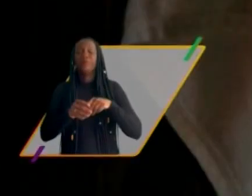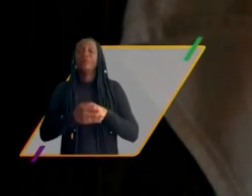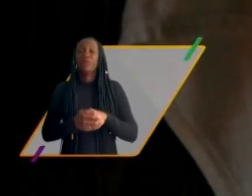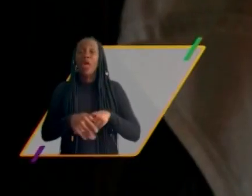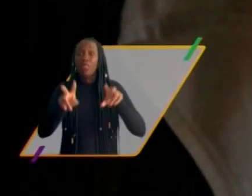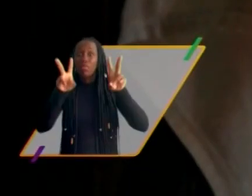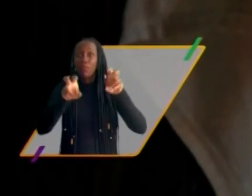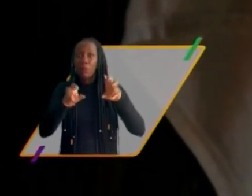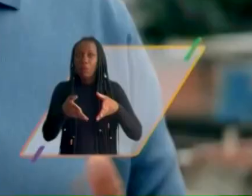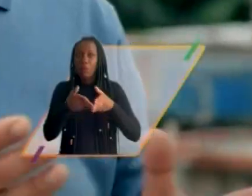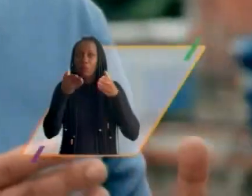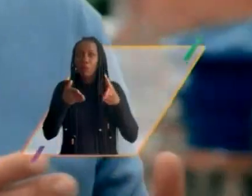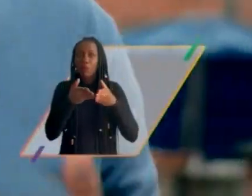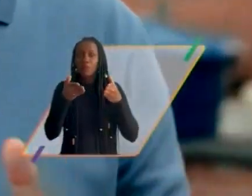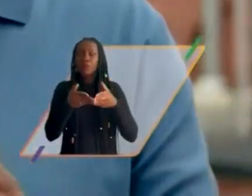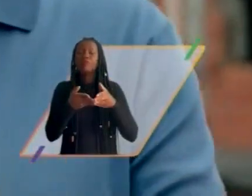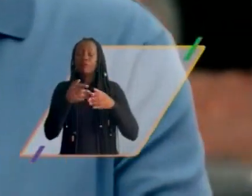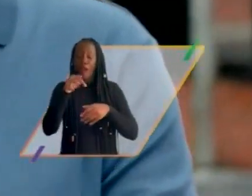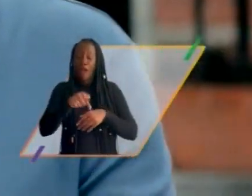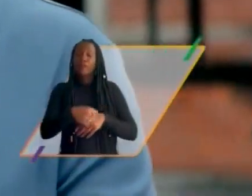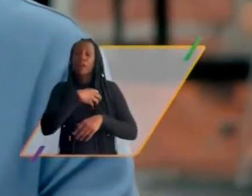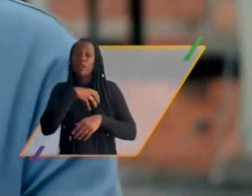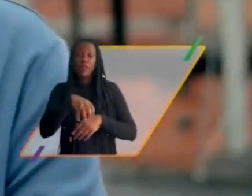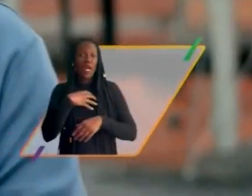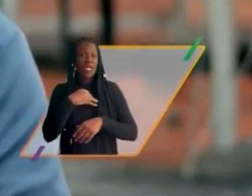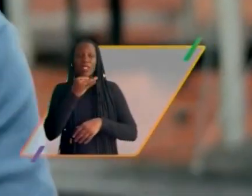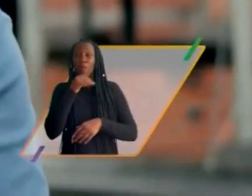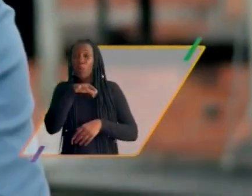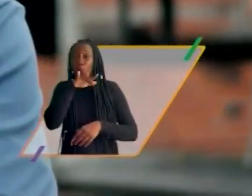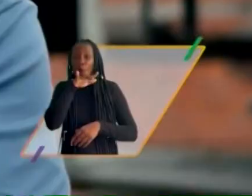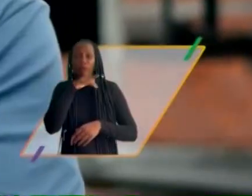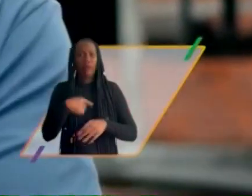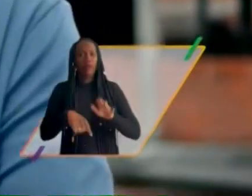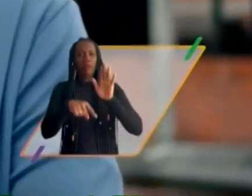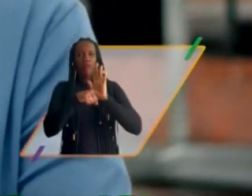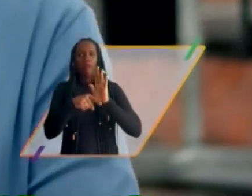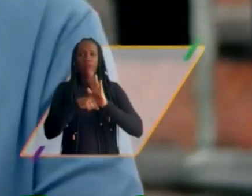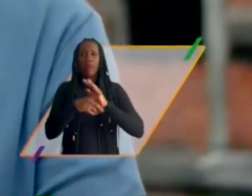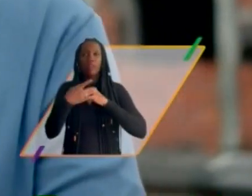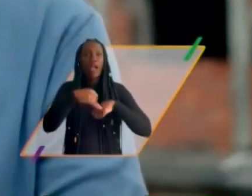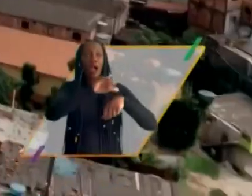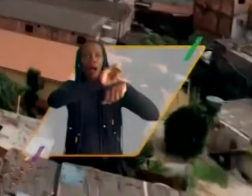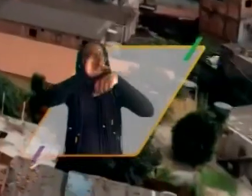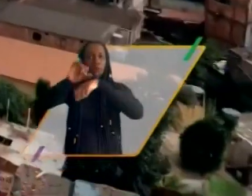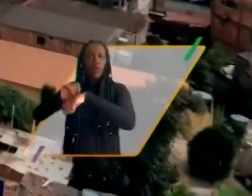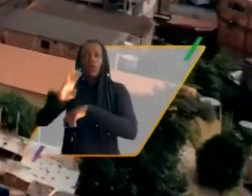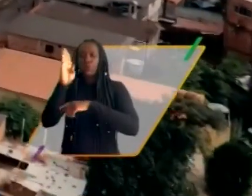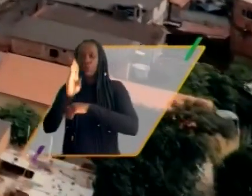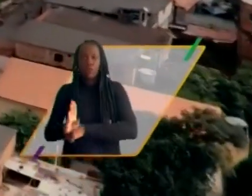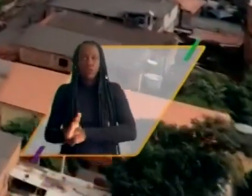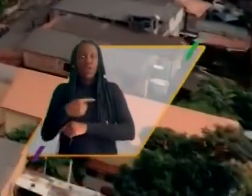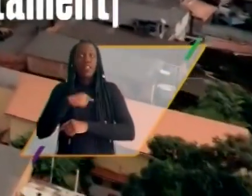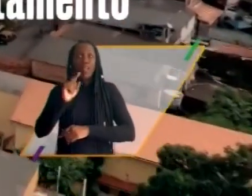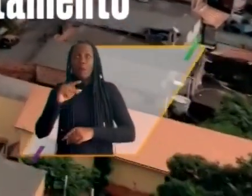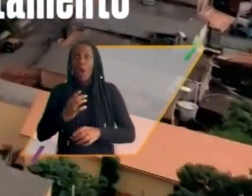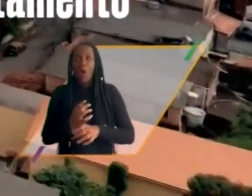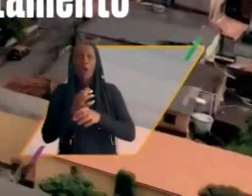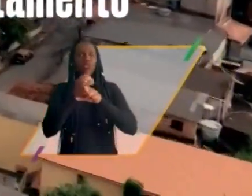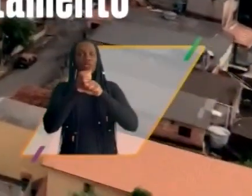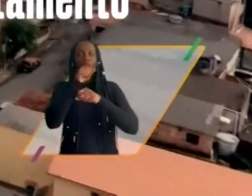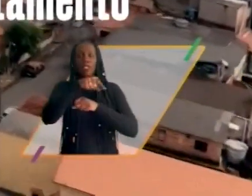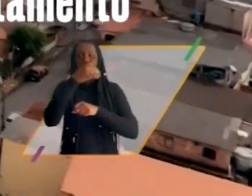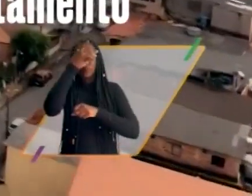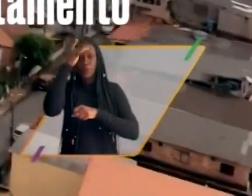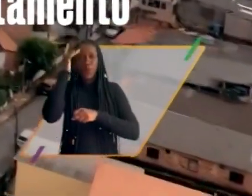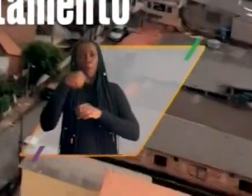Quando o assunto é pobreza, Salvador está dando um mau exemplo. Entre todas as capitais do país, é a que tem o maior índice de